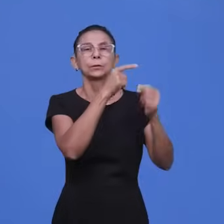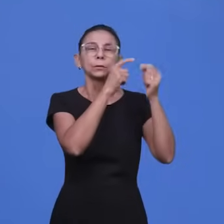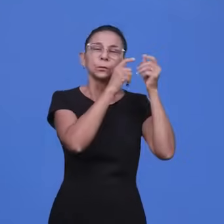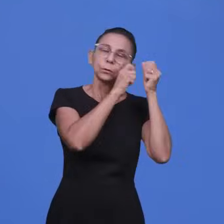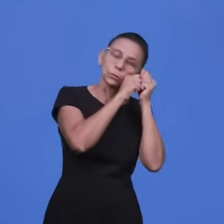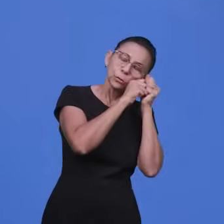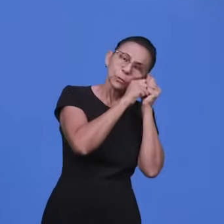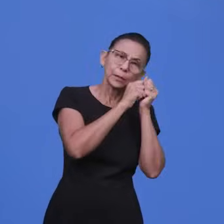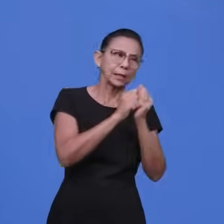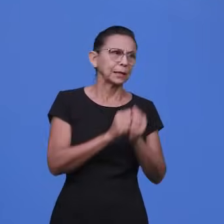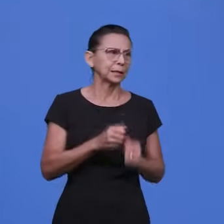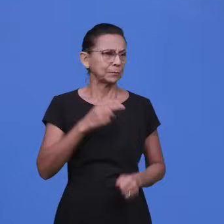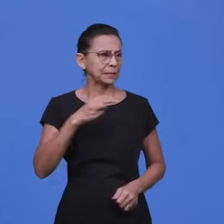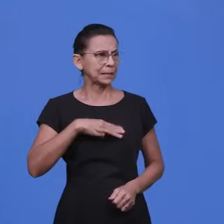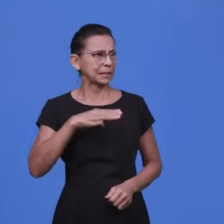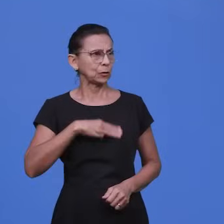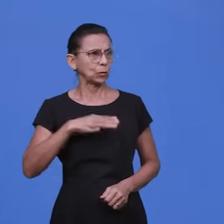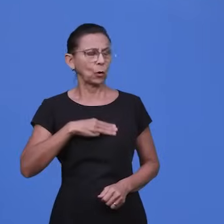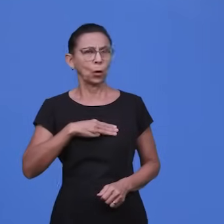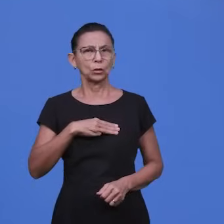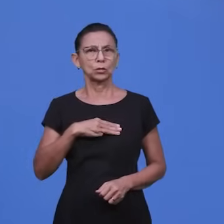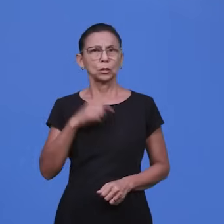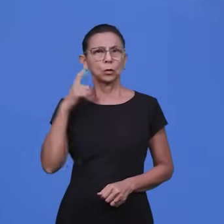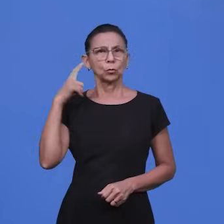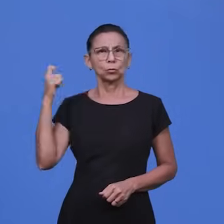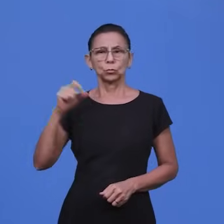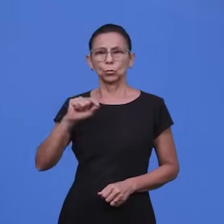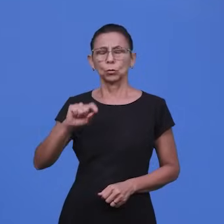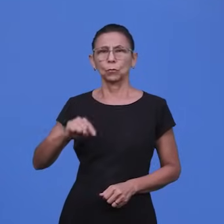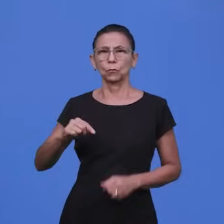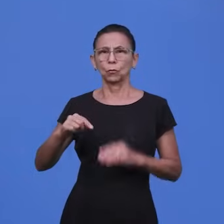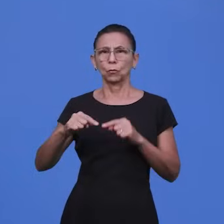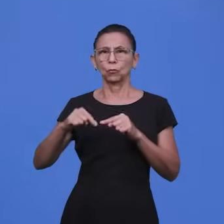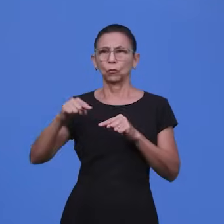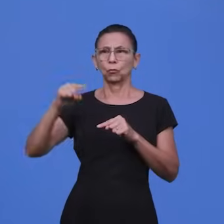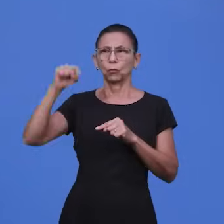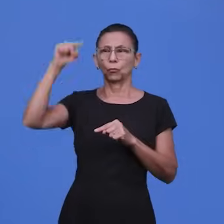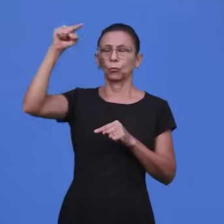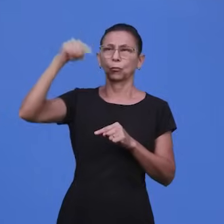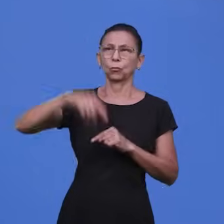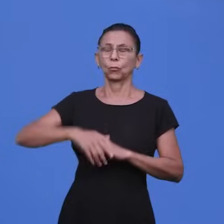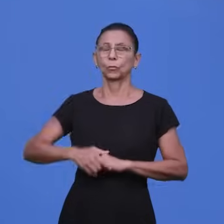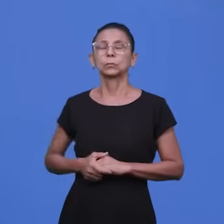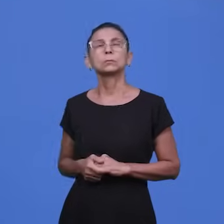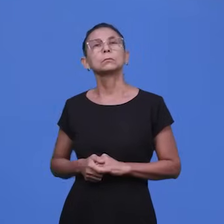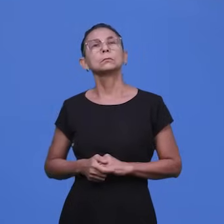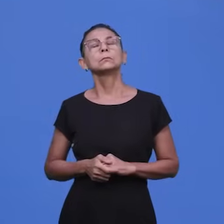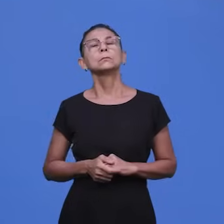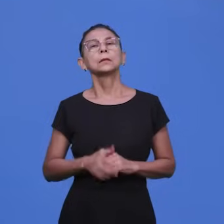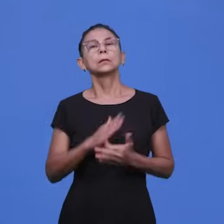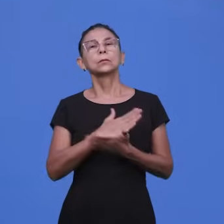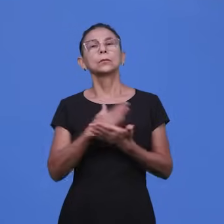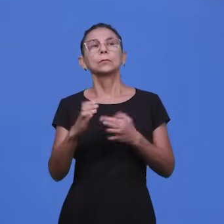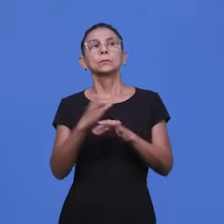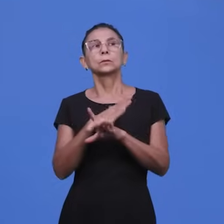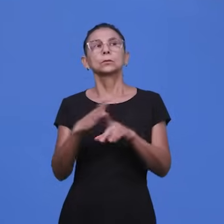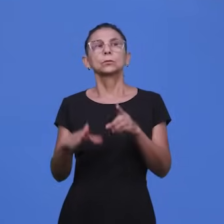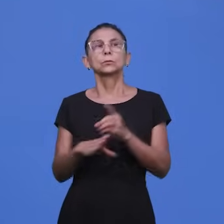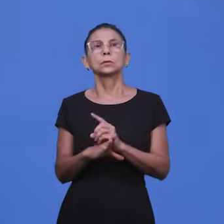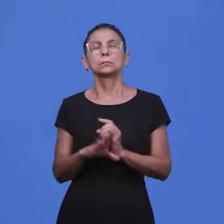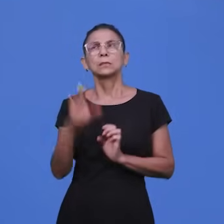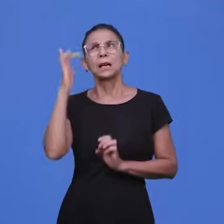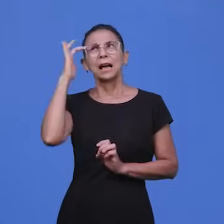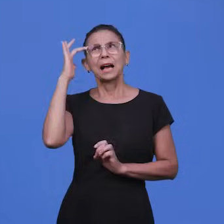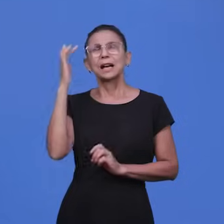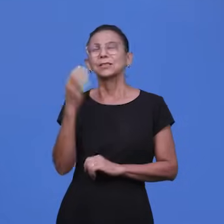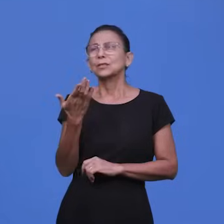Senhor. E o culto entrou, ela falou assim, eu acho que só eu que ouvi. Triste. Aí quando